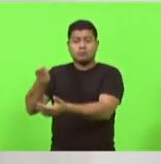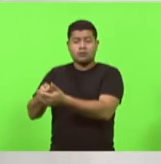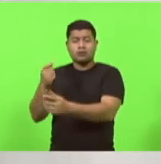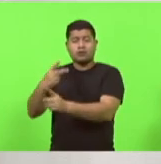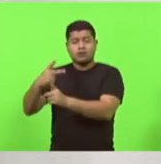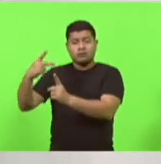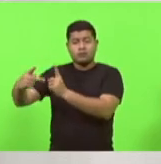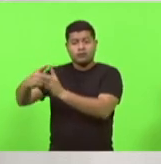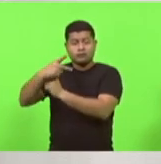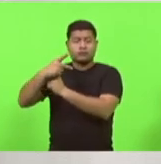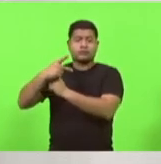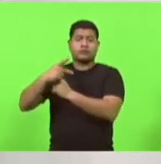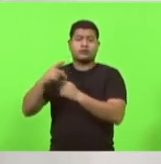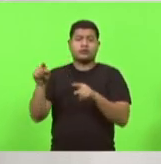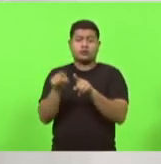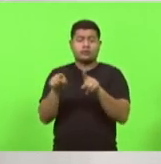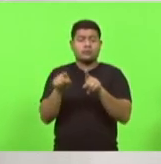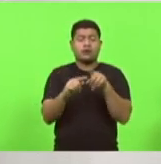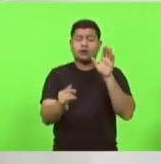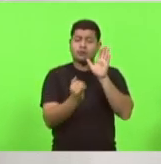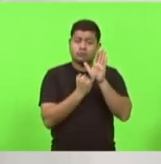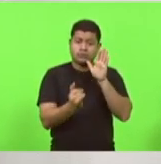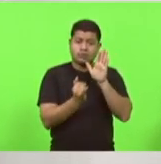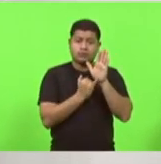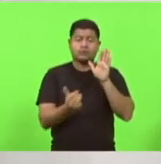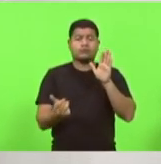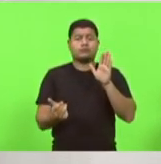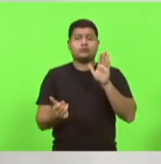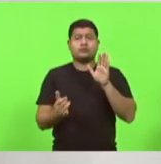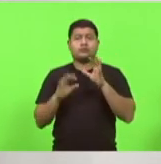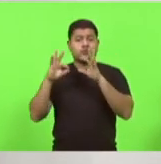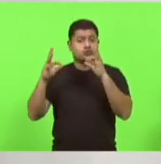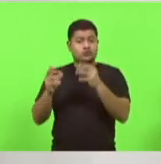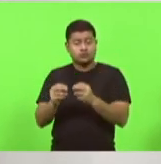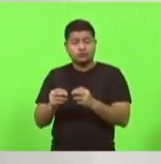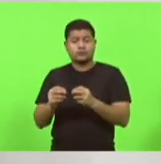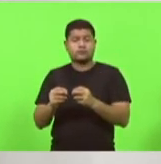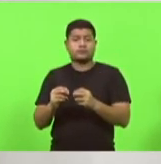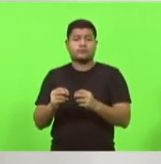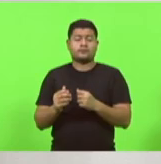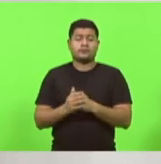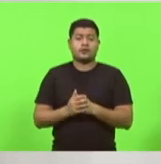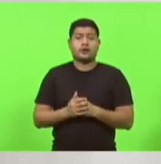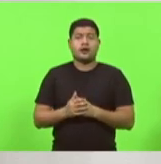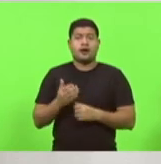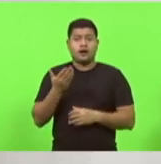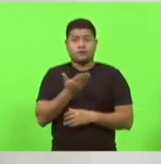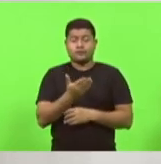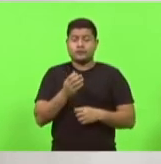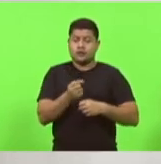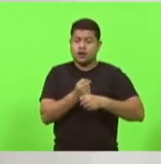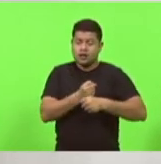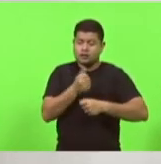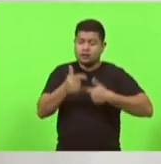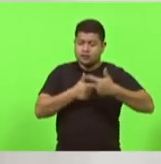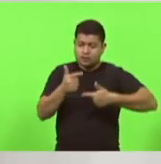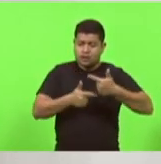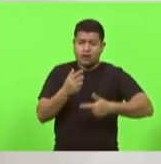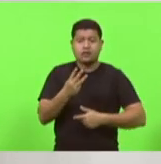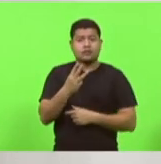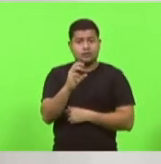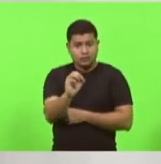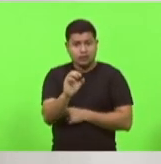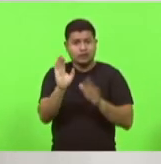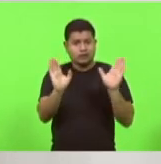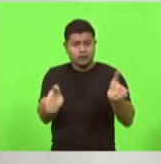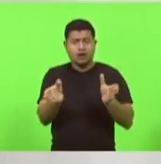social, tanto para o imposto de renda, tudo. E quando você completar 30 anos, aí